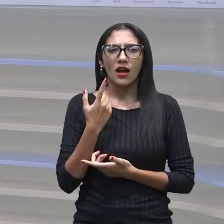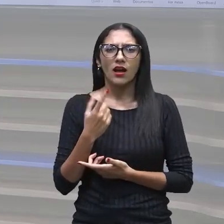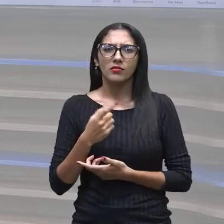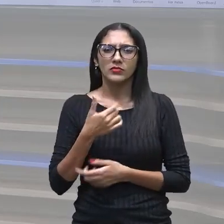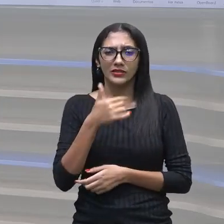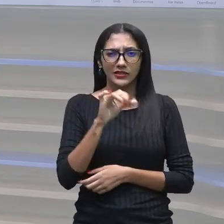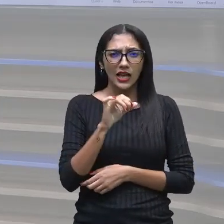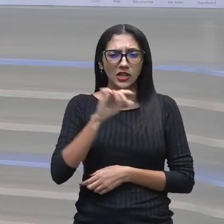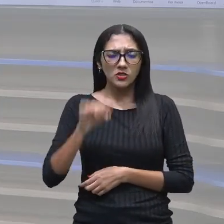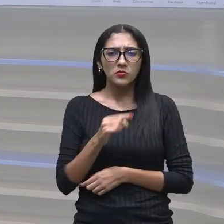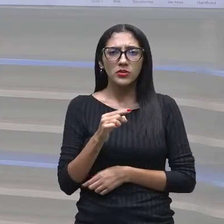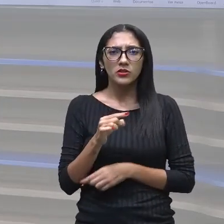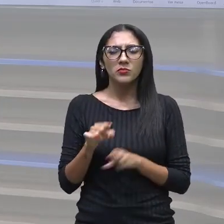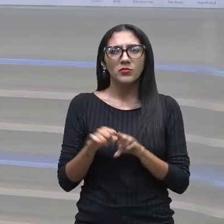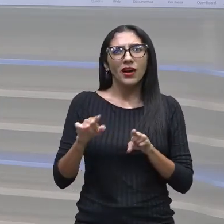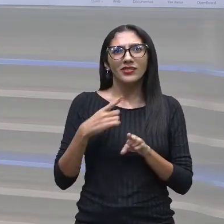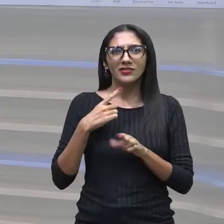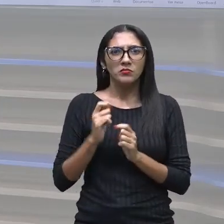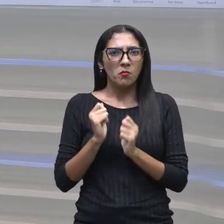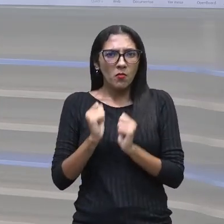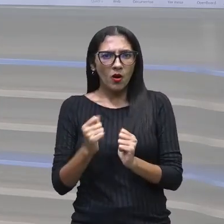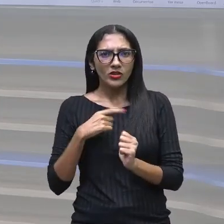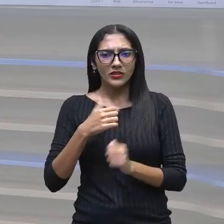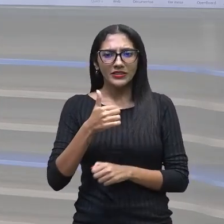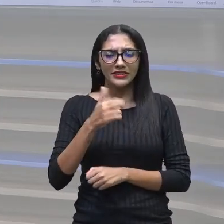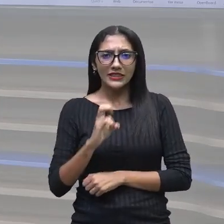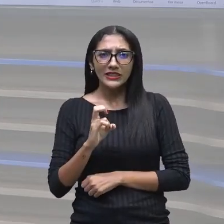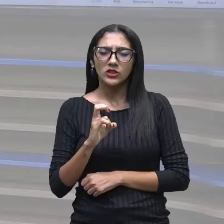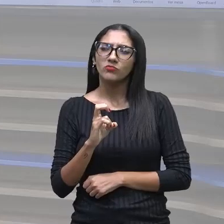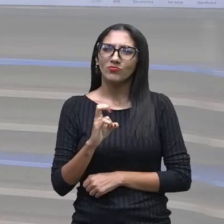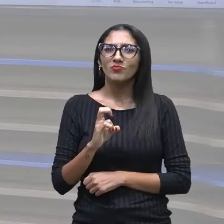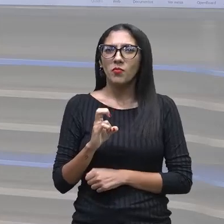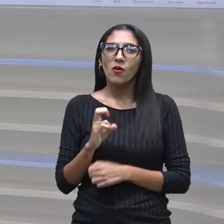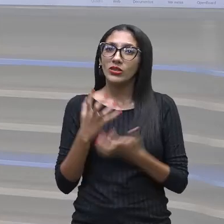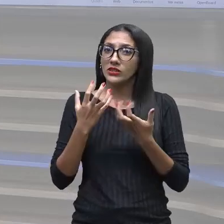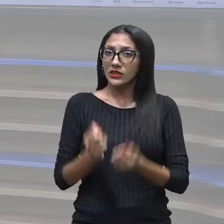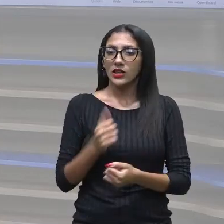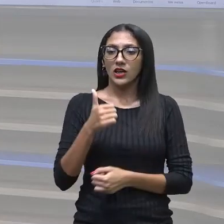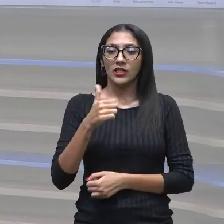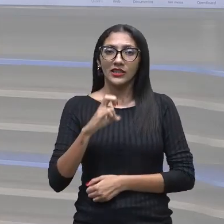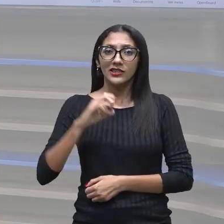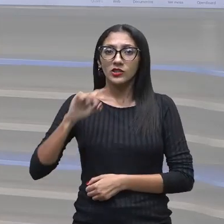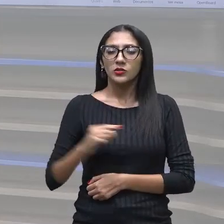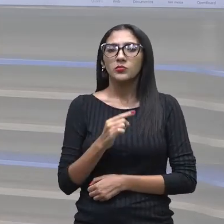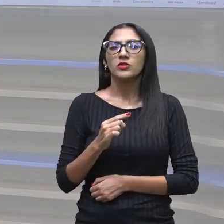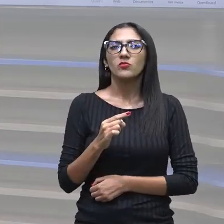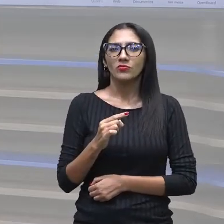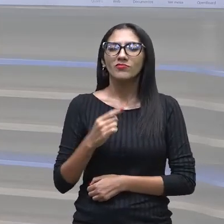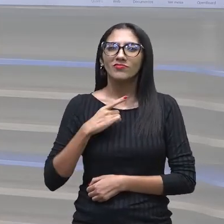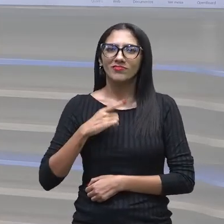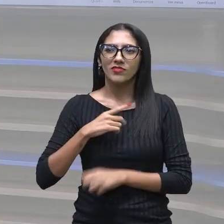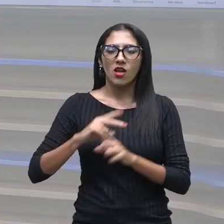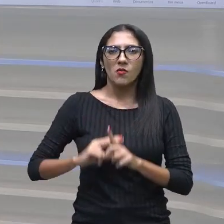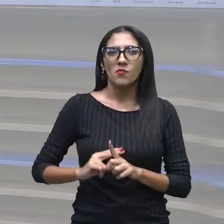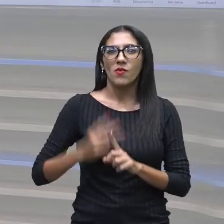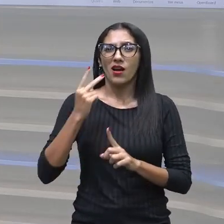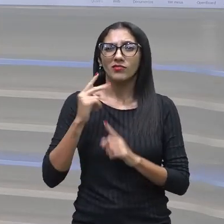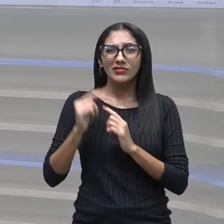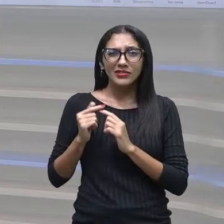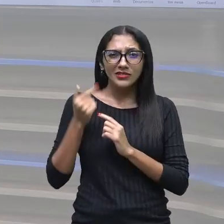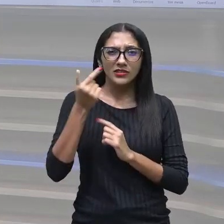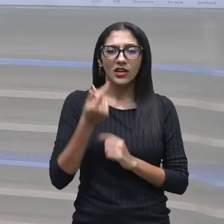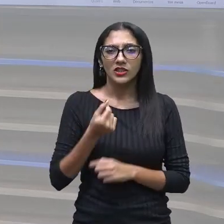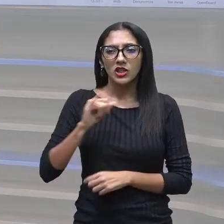de 10 mil, mas se eu posso tirar 15, por que não tirar os 15? Porque você vai ter um valor muito maior a pagar lá na